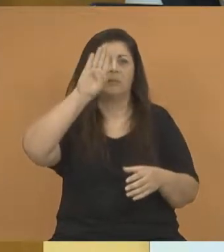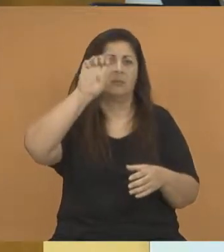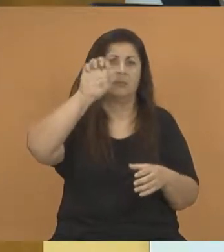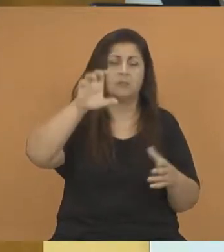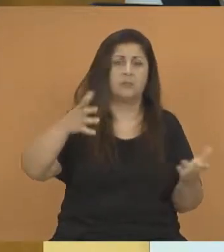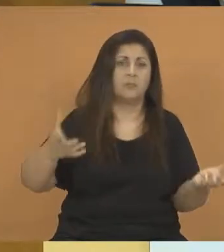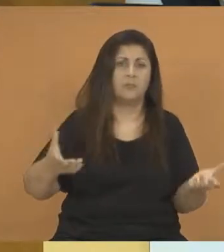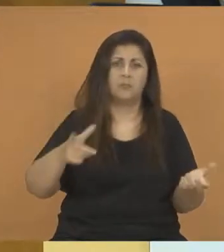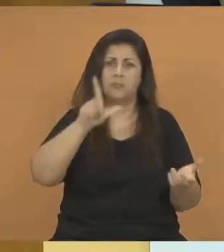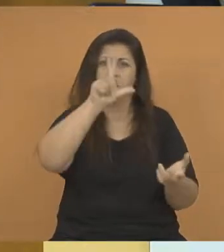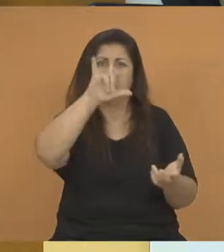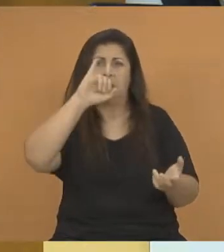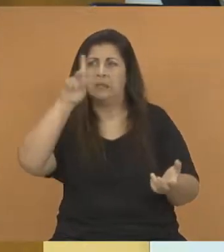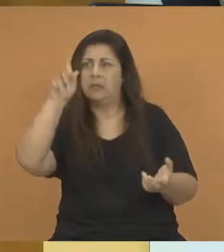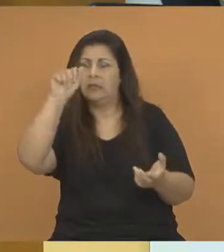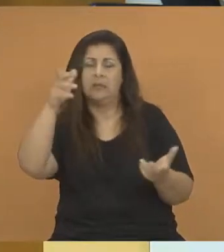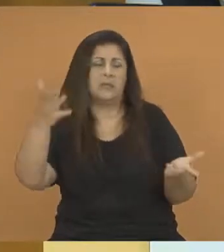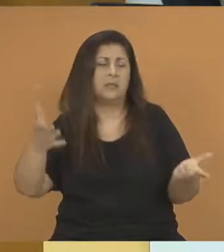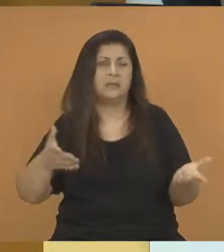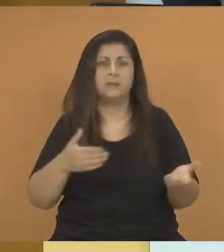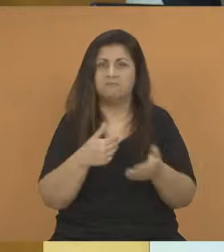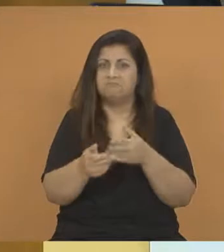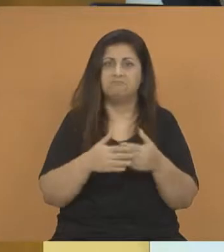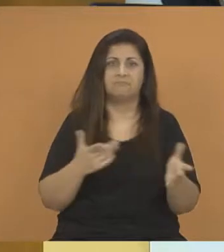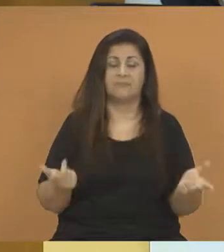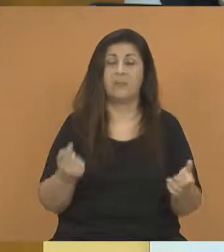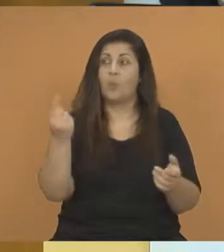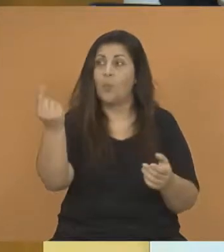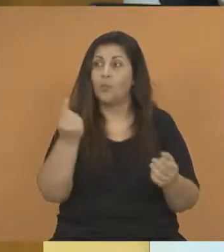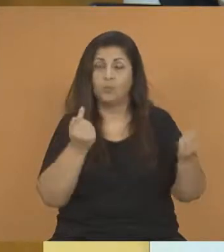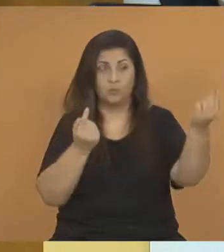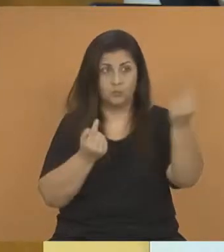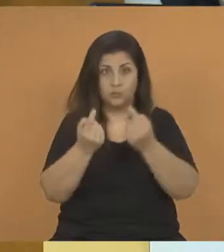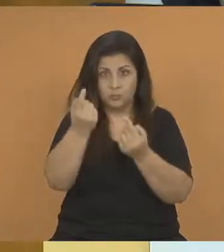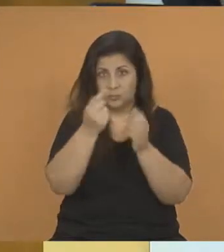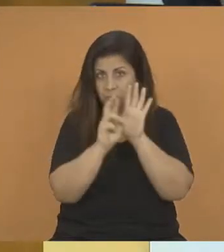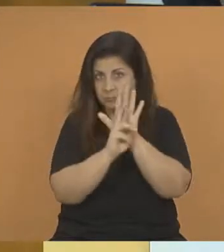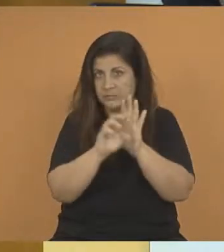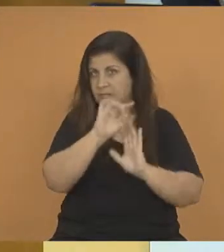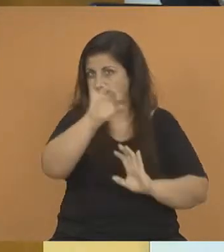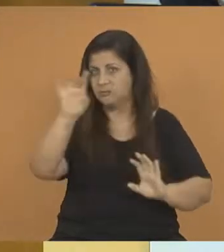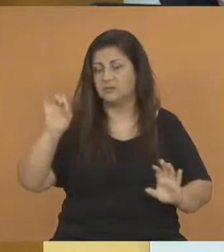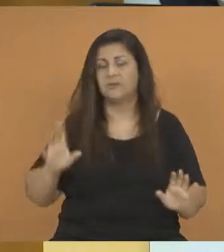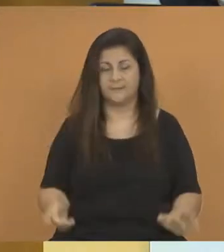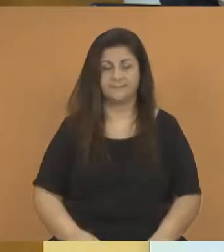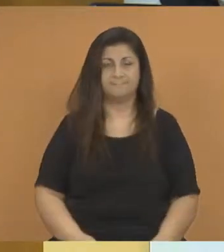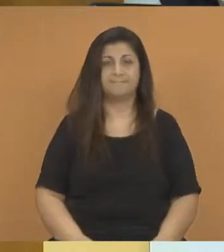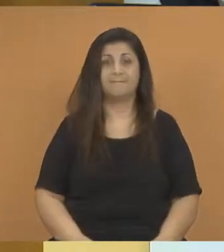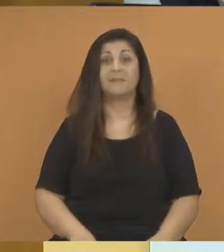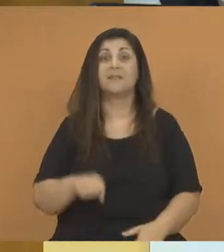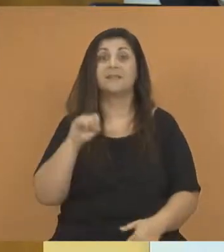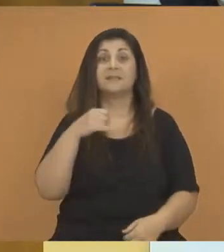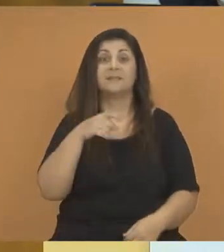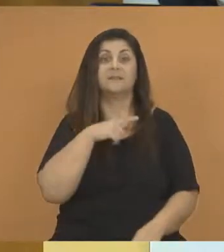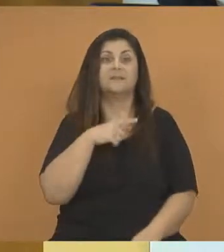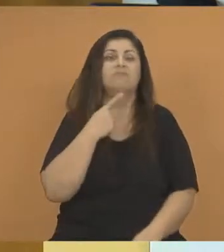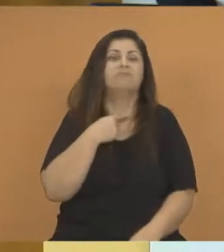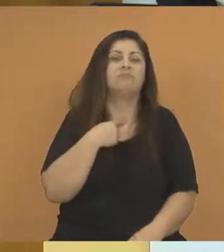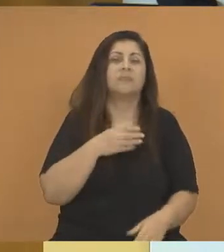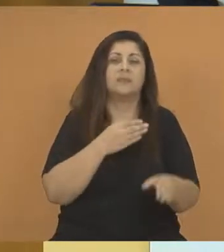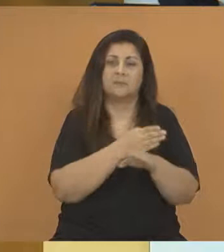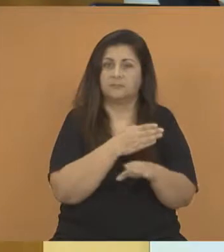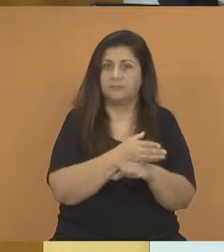acadêmicas, federações, sendo um representante por entidade. A entidade interessada em participar deverão indicar